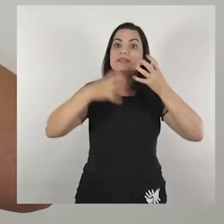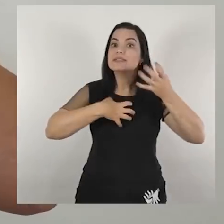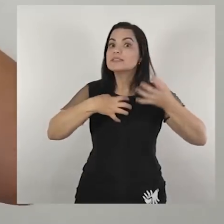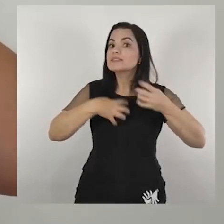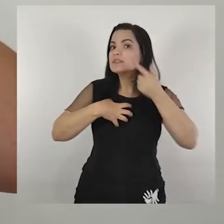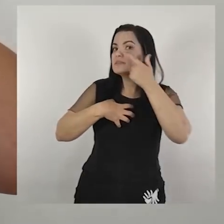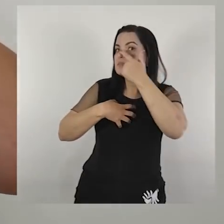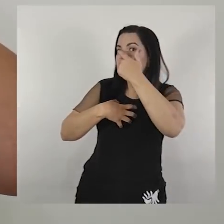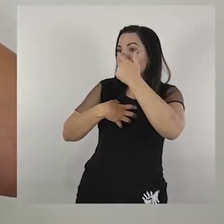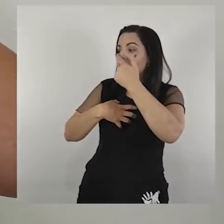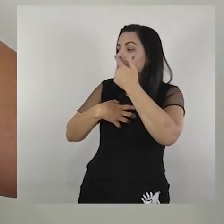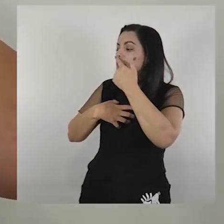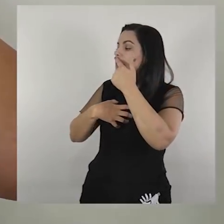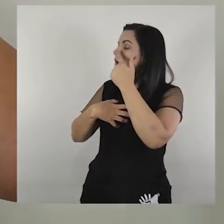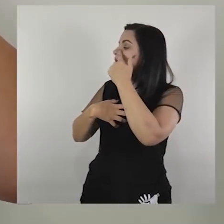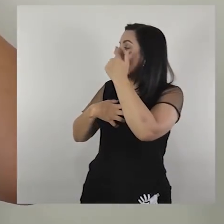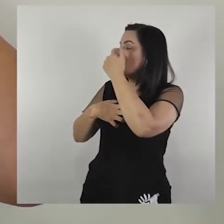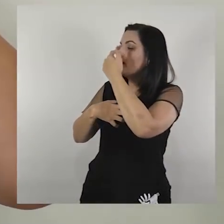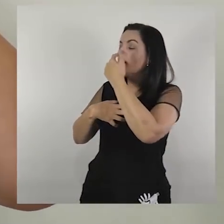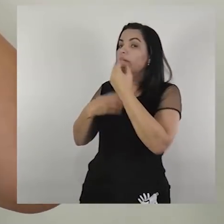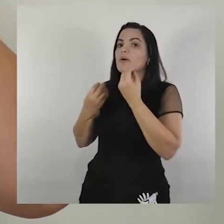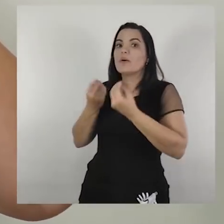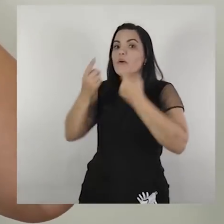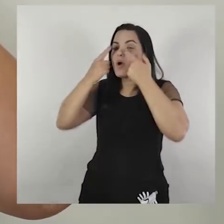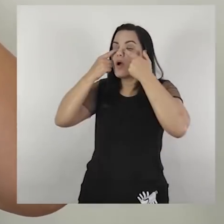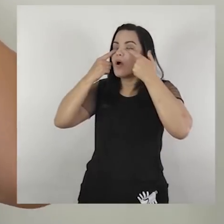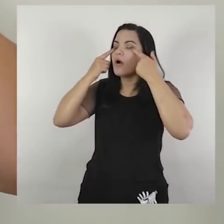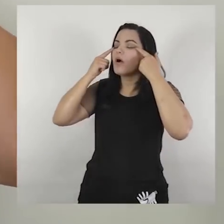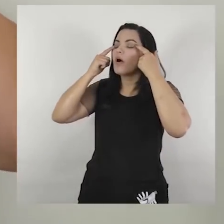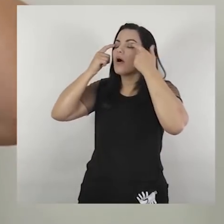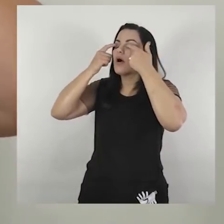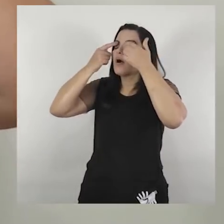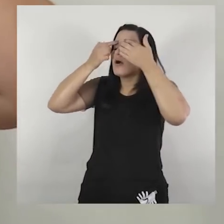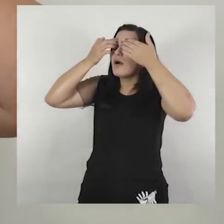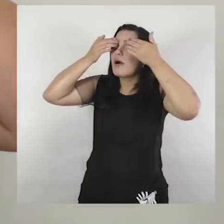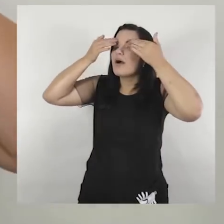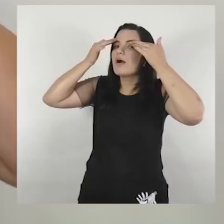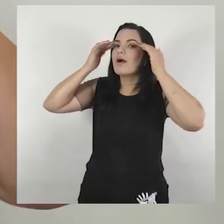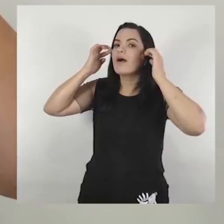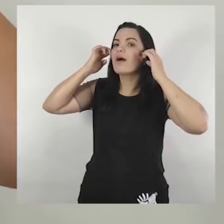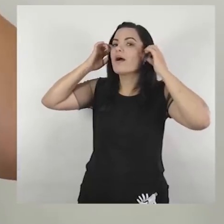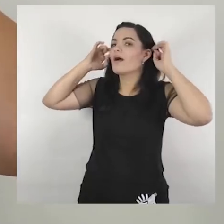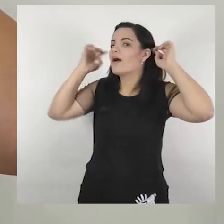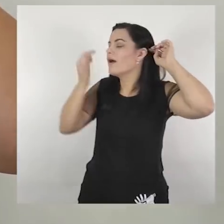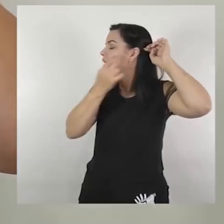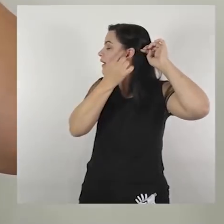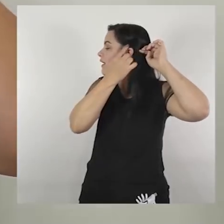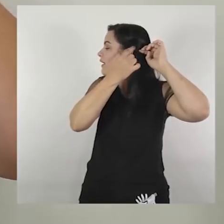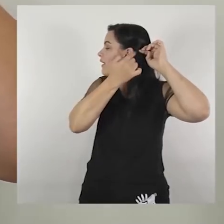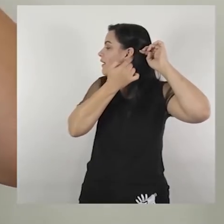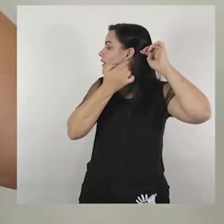nariz, os olhos, as orelhas,